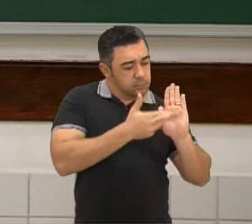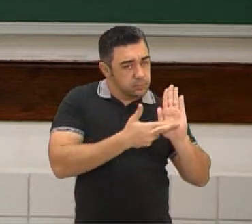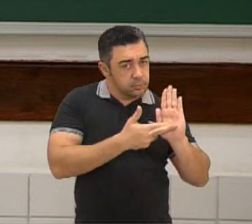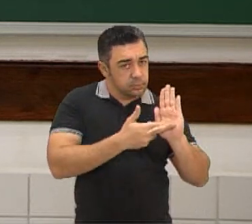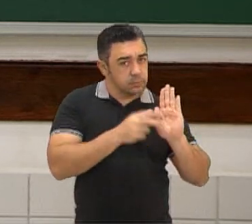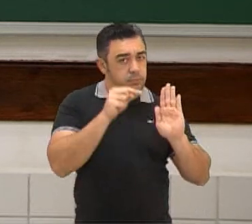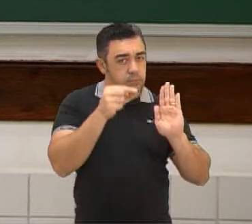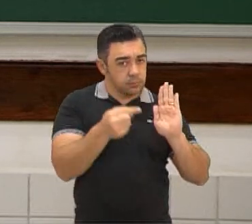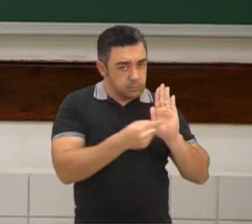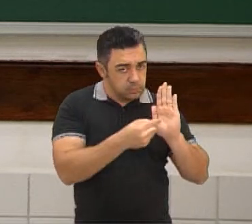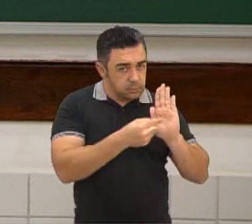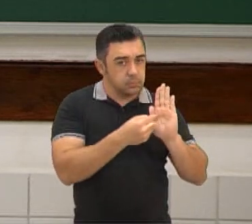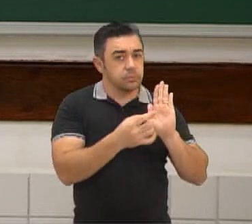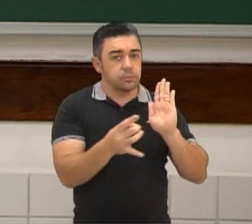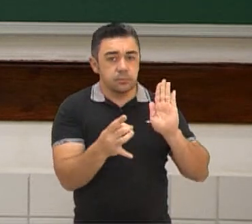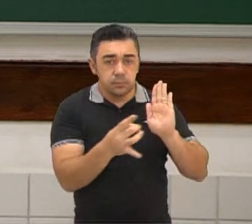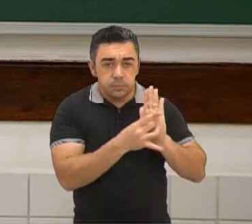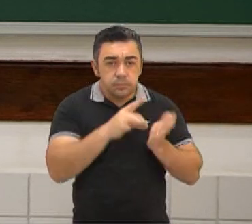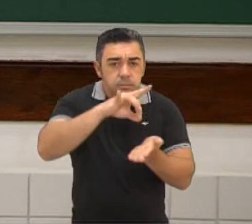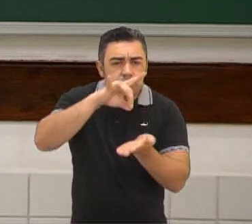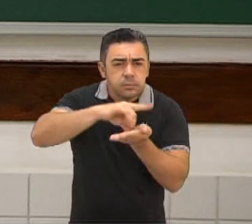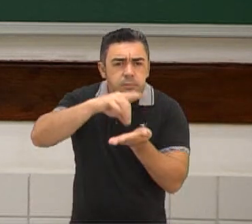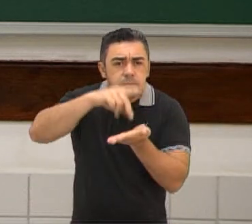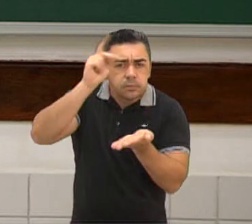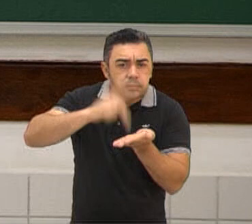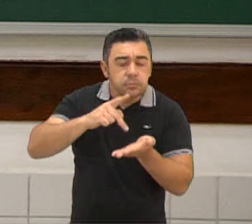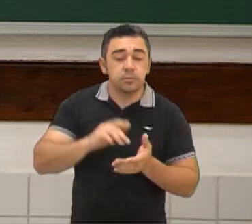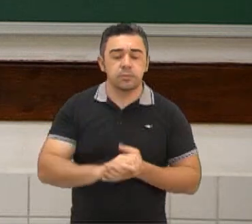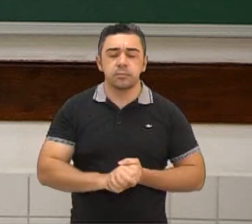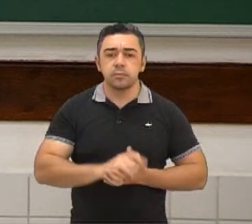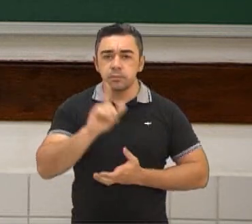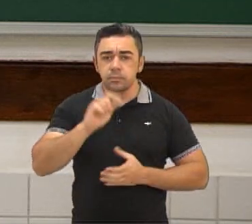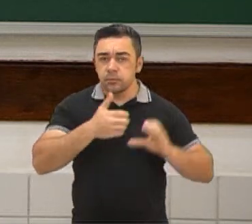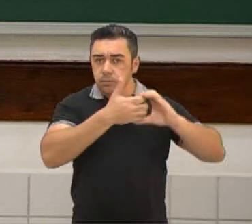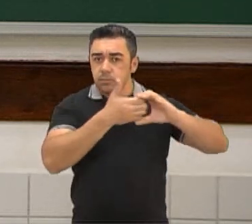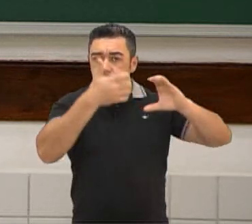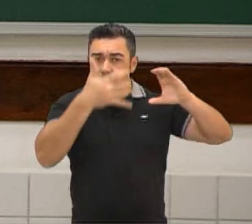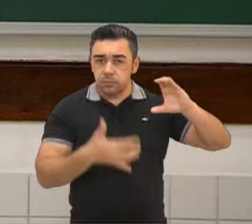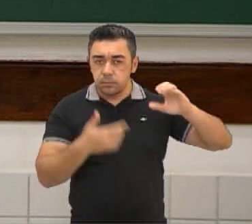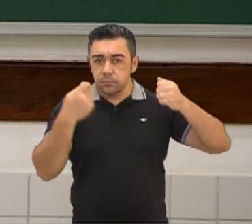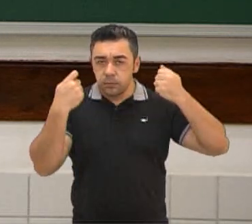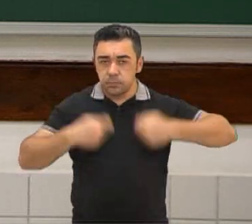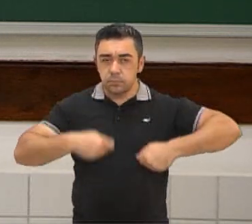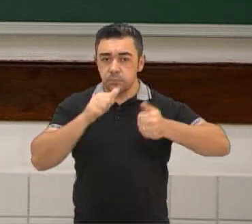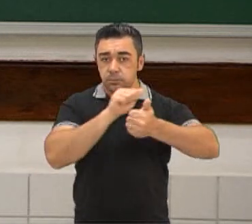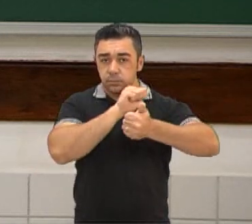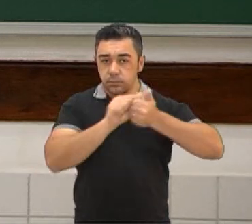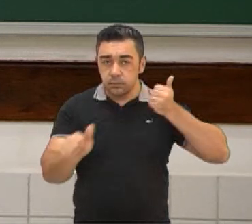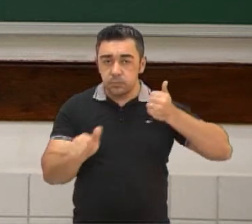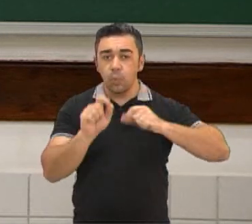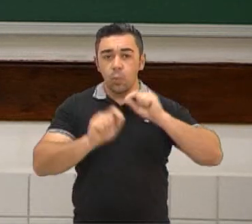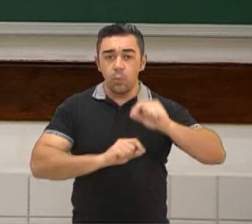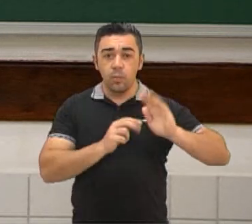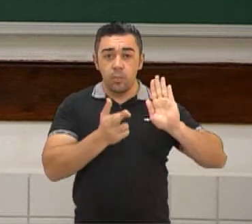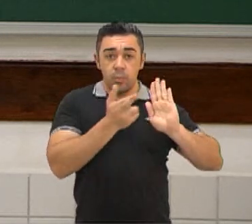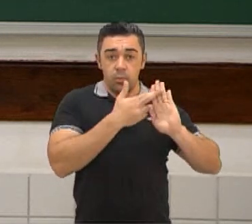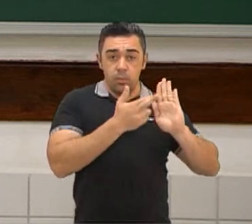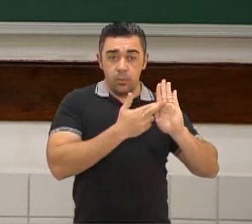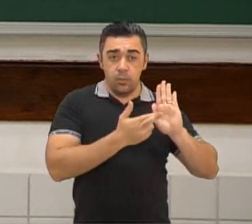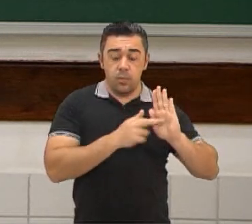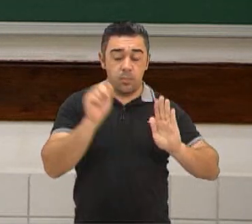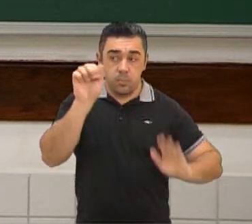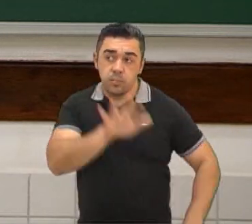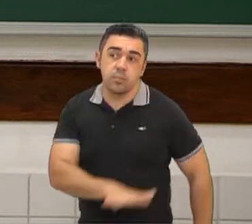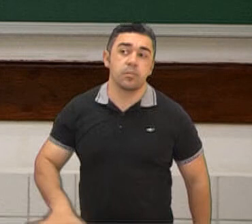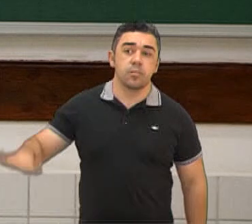das regras. Por quê? Uma característica principal do esporte é ter regras universais. O que isso